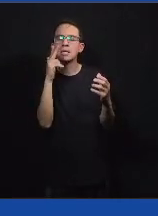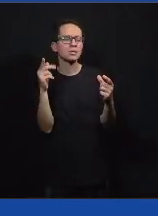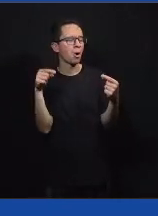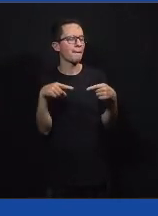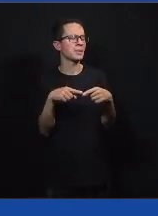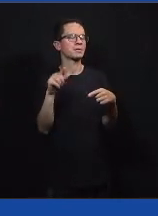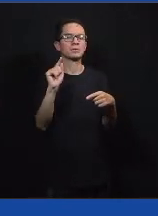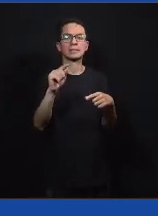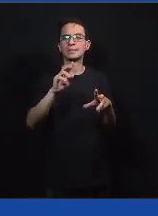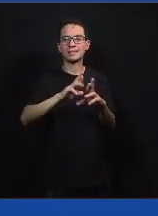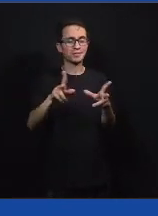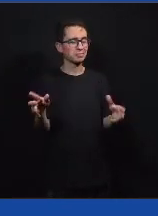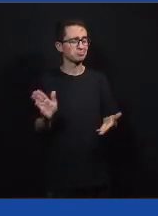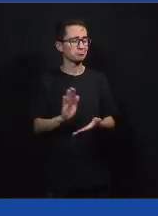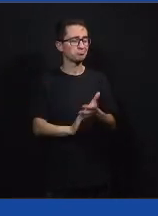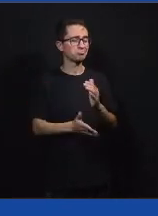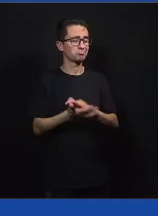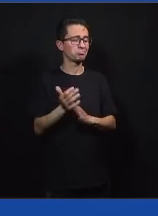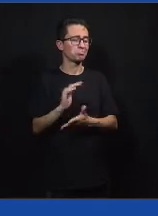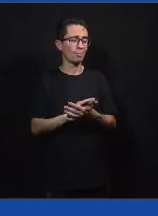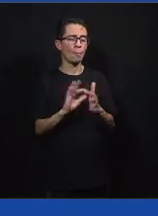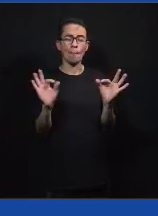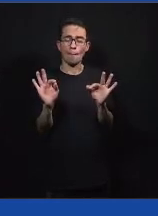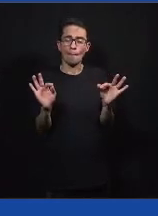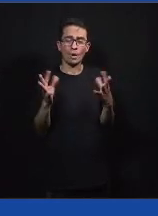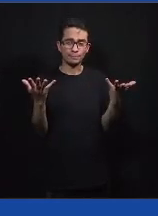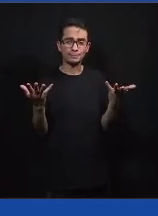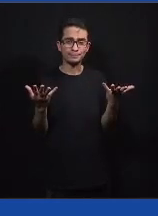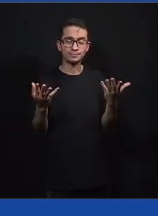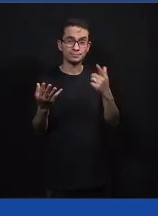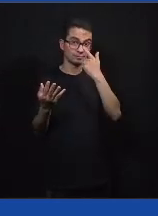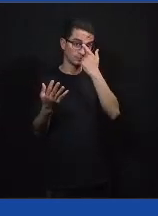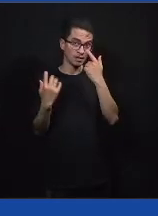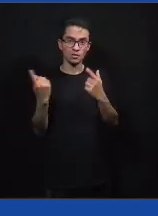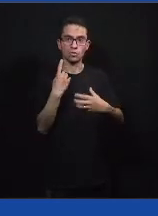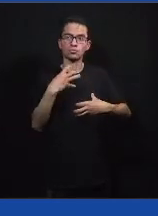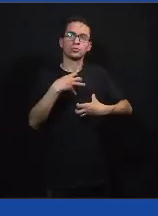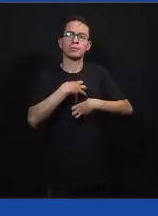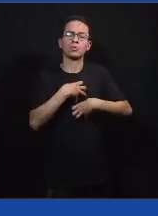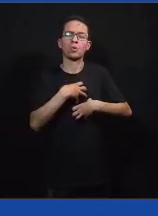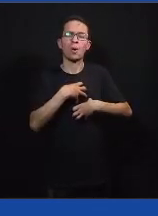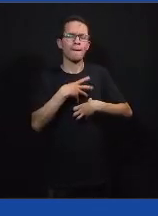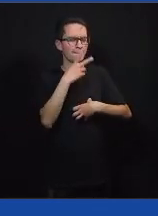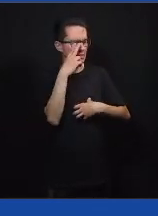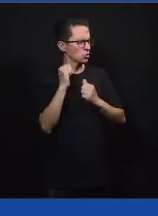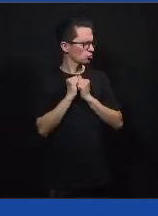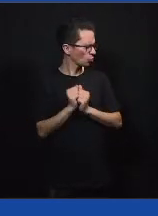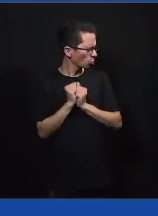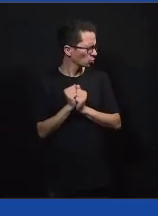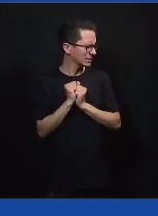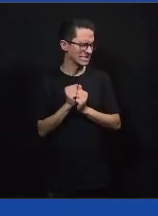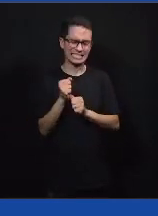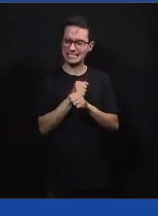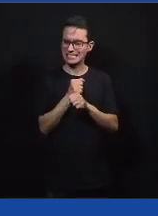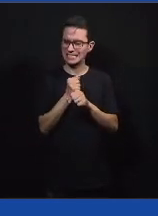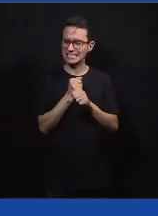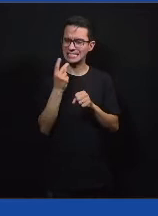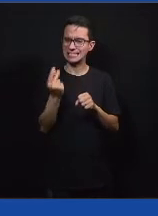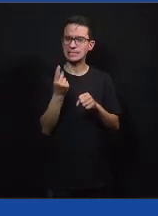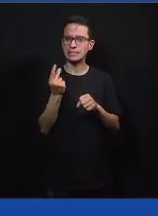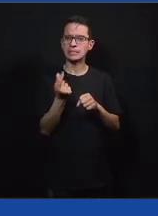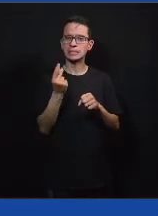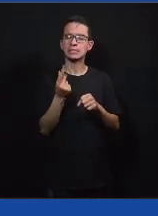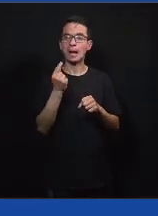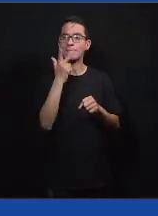isso não fizesse diferença nenhuma porque a gente se sente tão junto há tanto tempo e tendo vivido